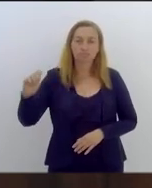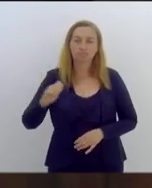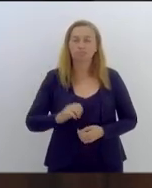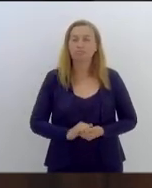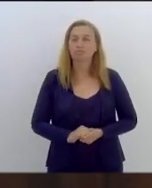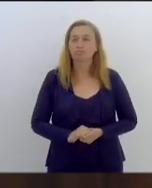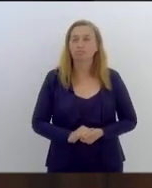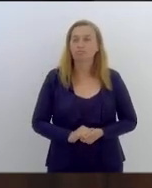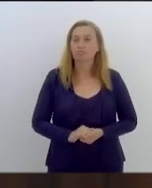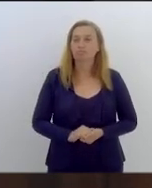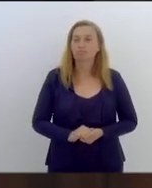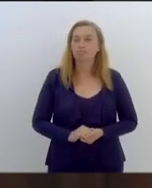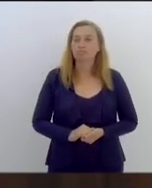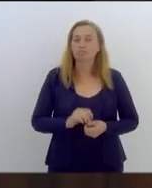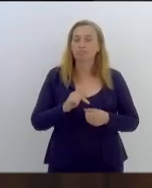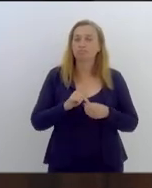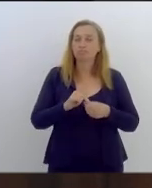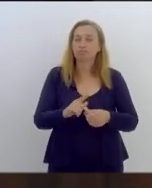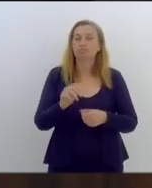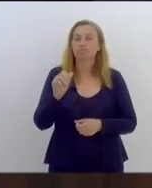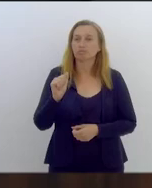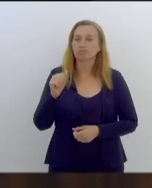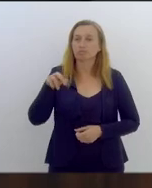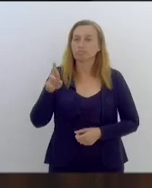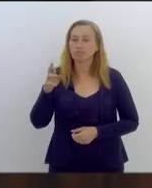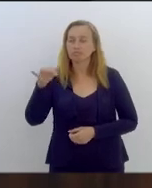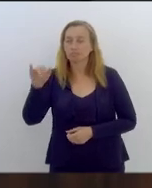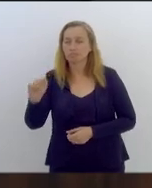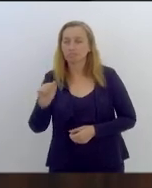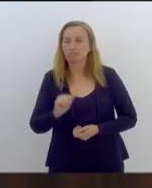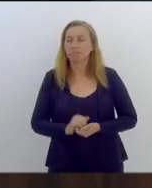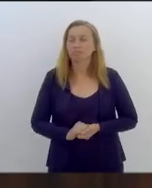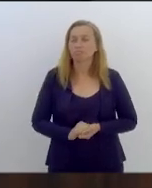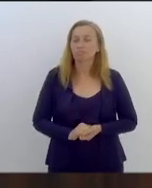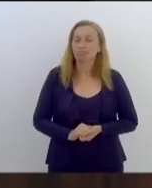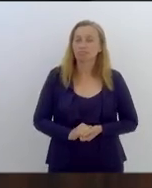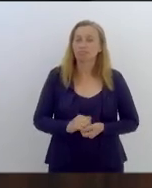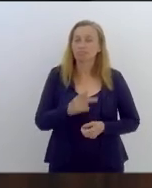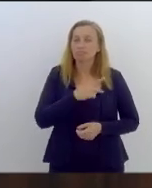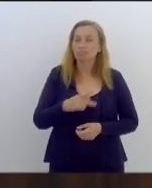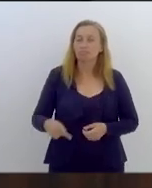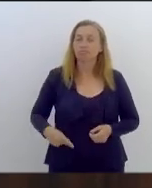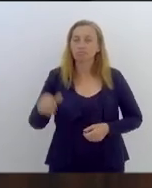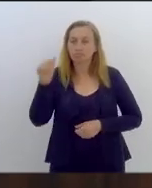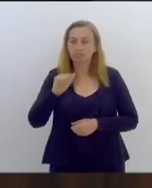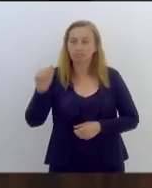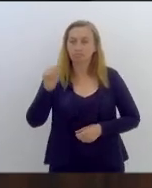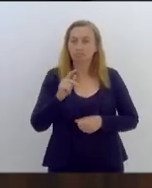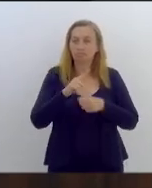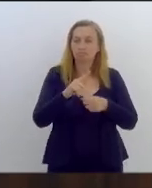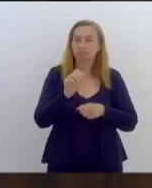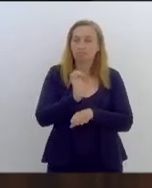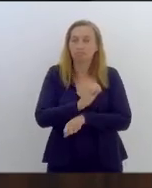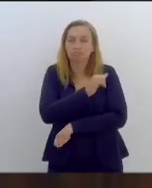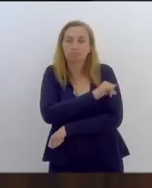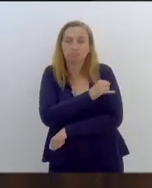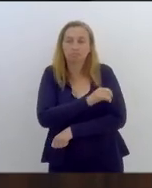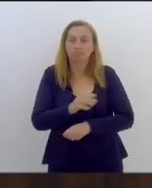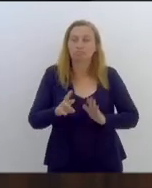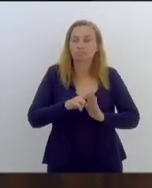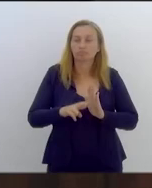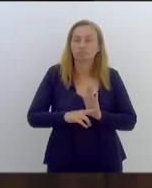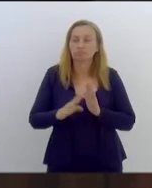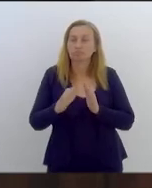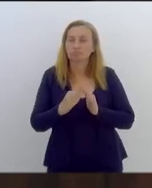respectivo diploma, à procuradora Adriana Bragança Dias da Silva, presidente da Associação dos Procuradores do Estado do Rio de Janeiro. Parecer da Comissão de